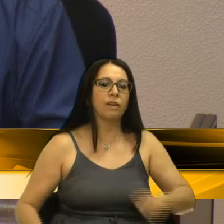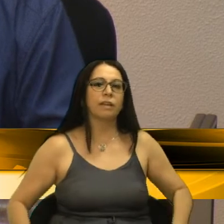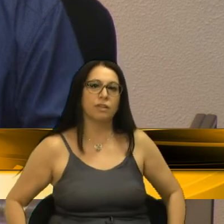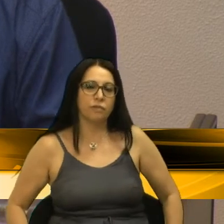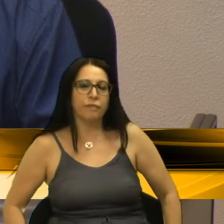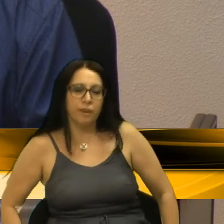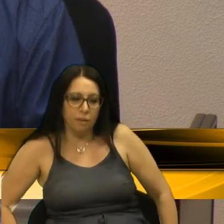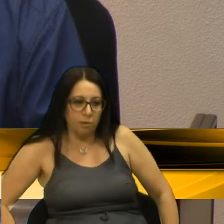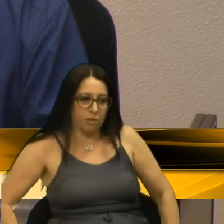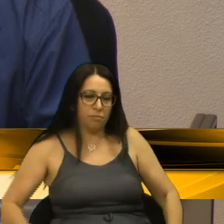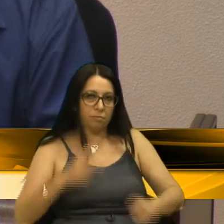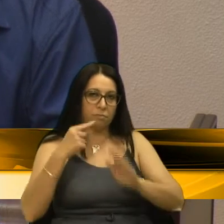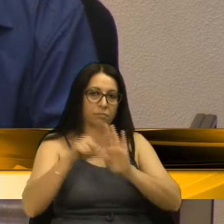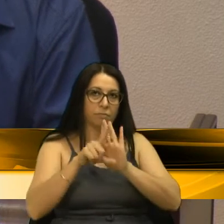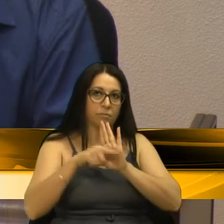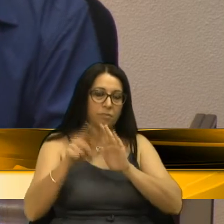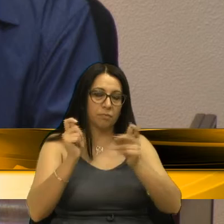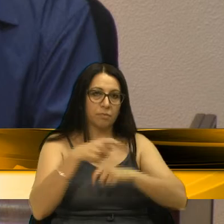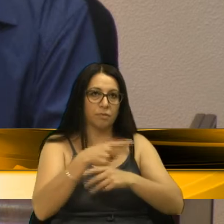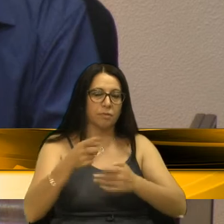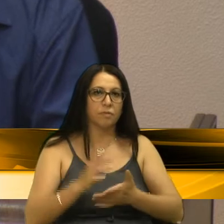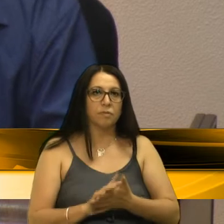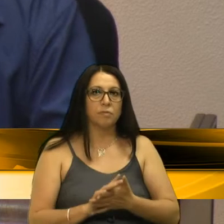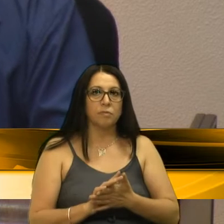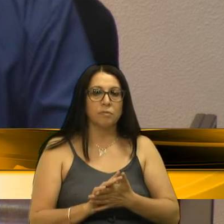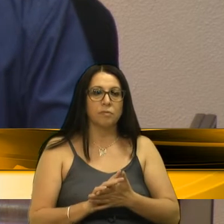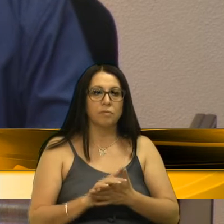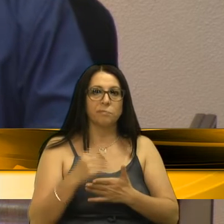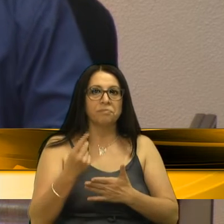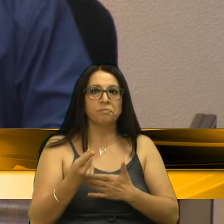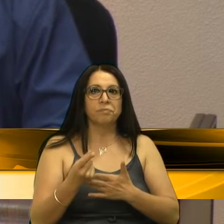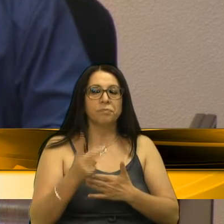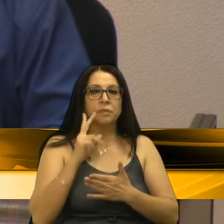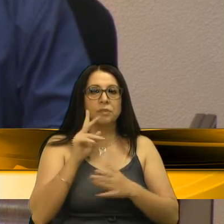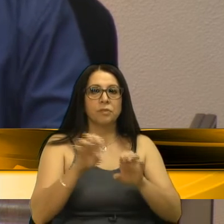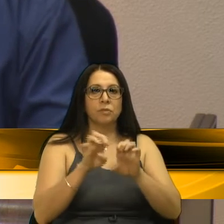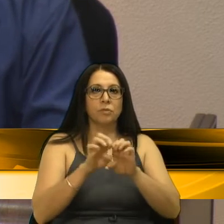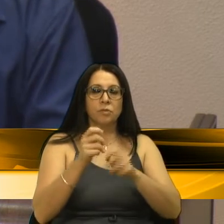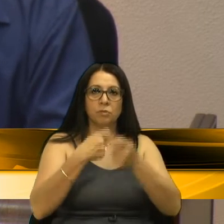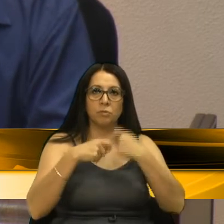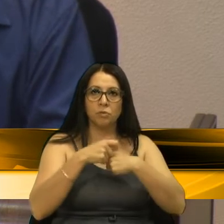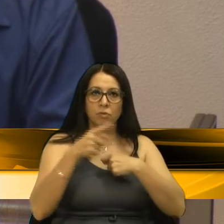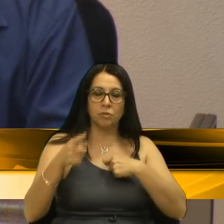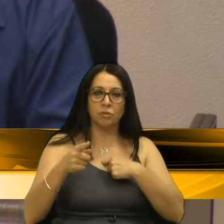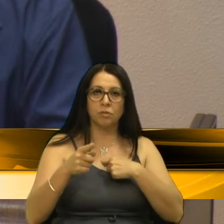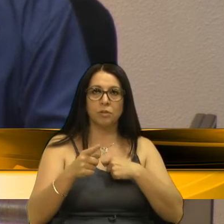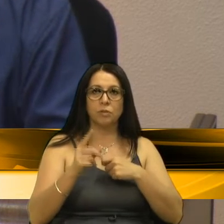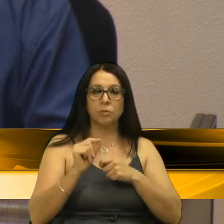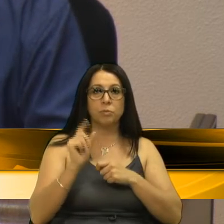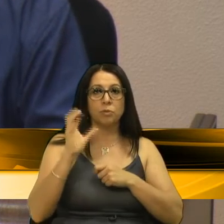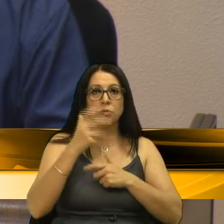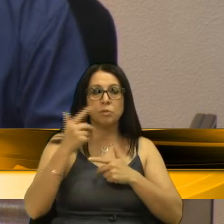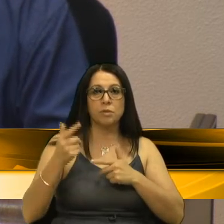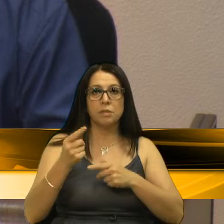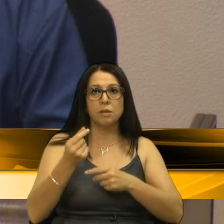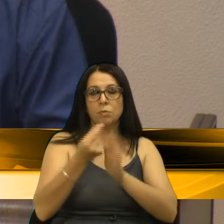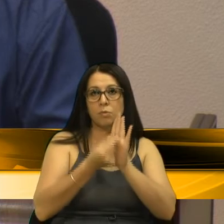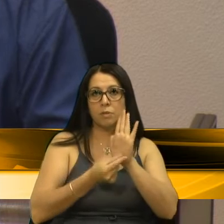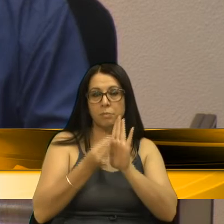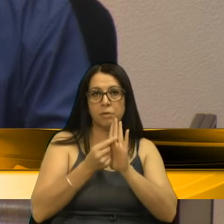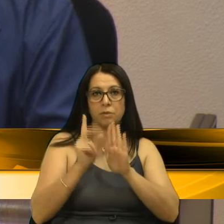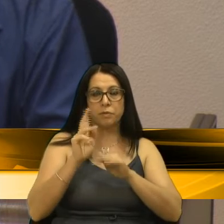Poder Legislativo, as seguintes competências: 1. Deliberar em relação à sua estrutura administrativa. 2. Decidir sobre seu orçamento e sua aplicação nos